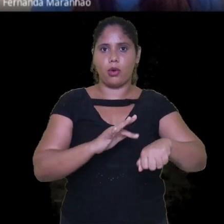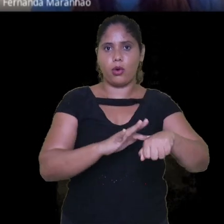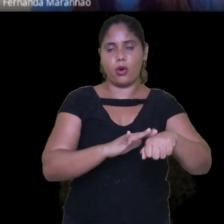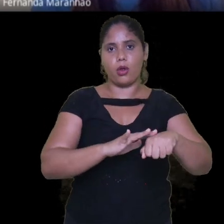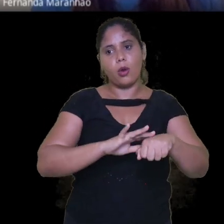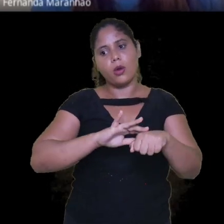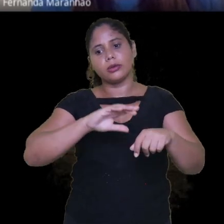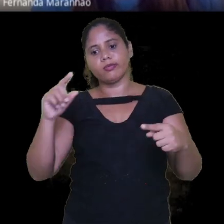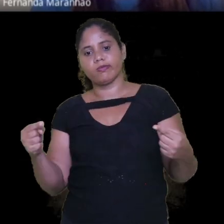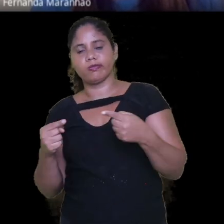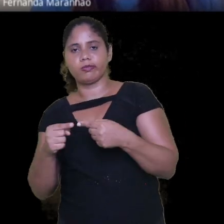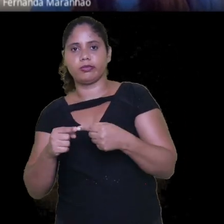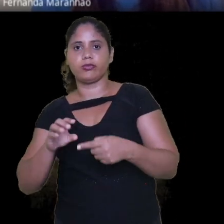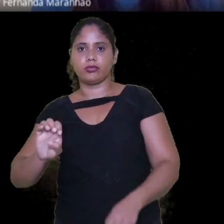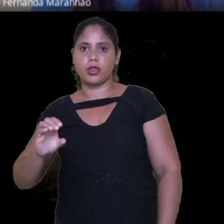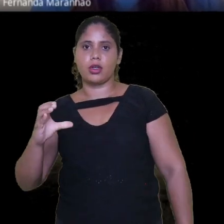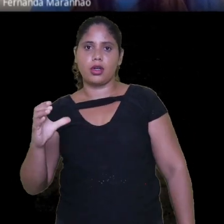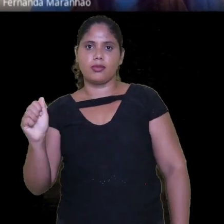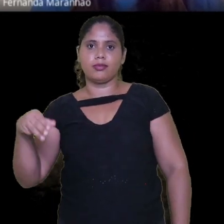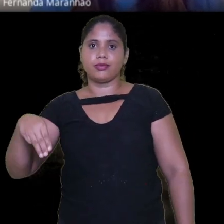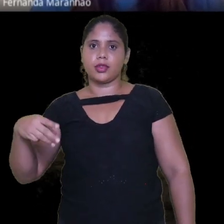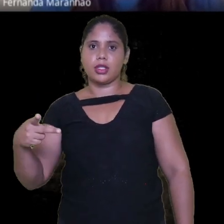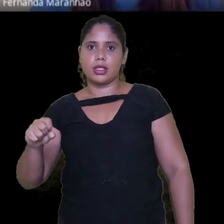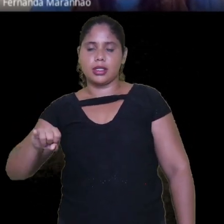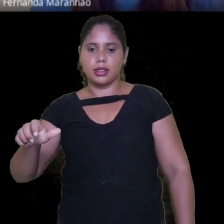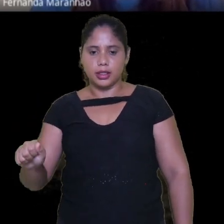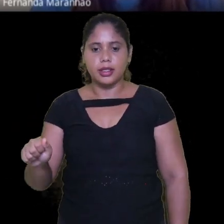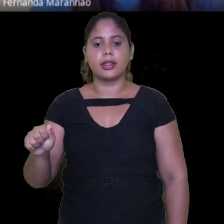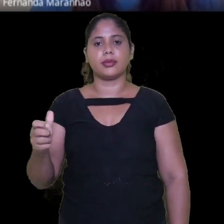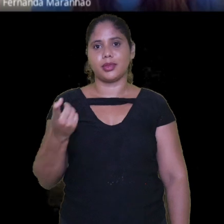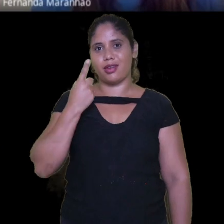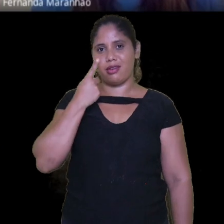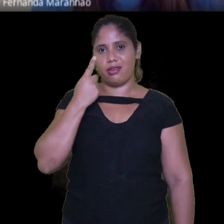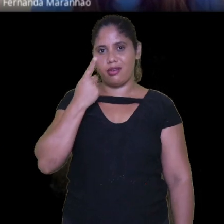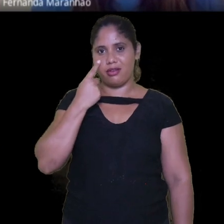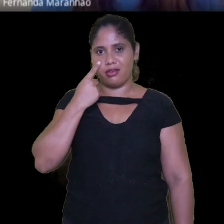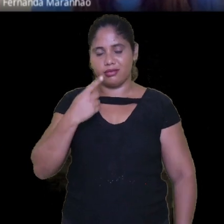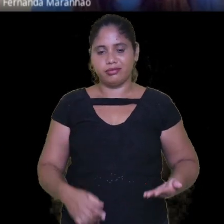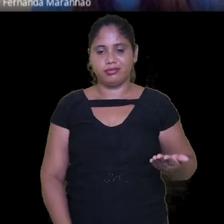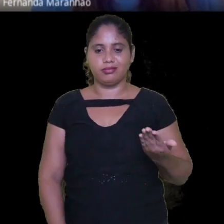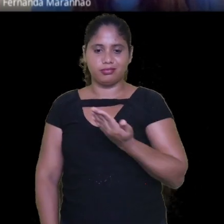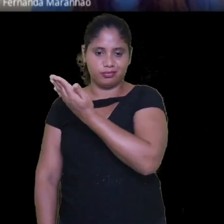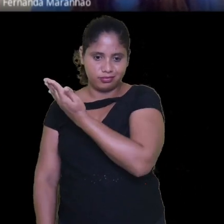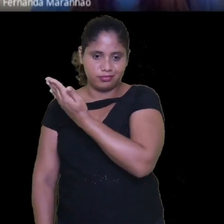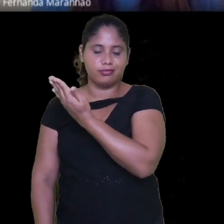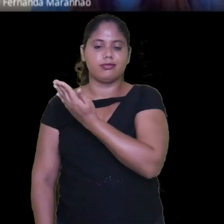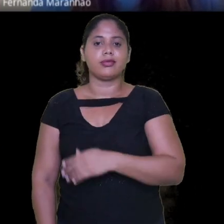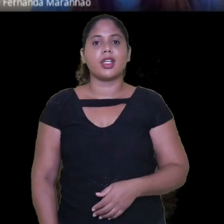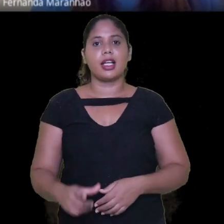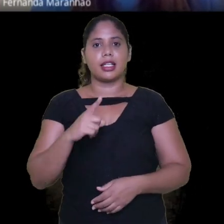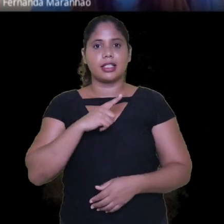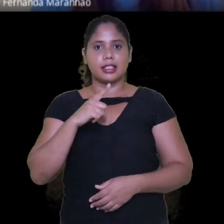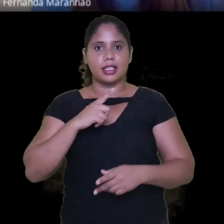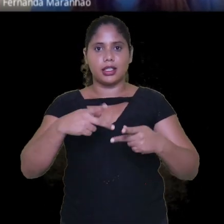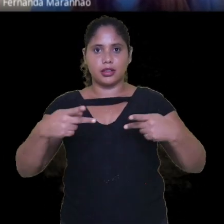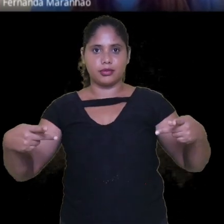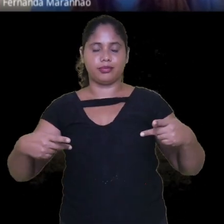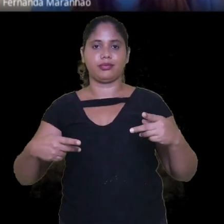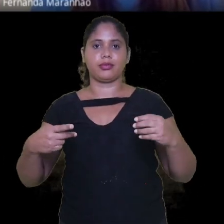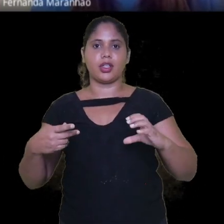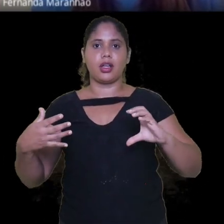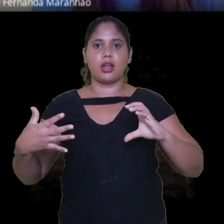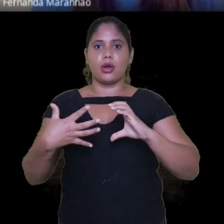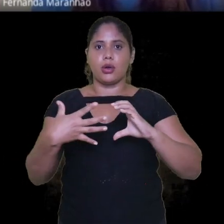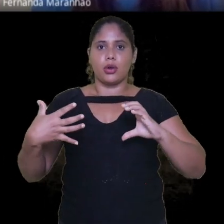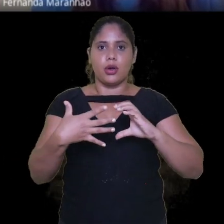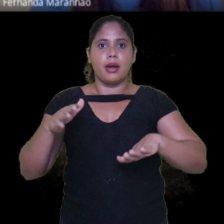ou epigastralgia. São sintomas de iminência de eclâmpsia e pré-eclâmpsia complicada. As possíveis alterações